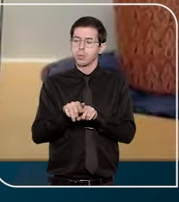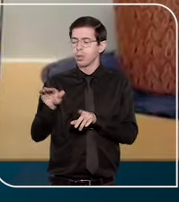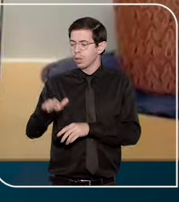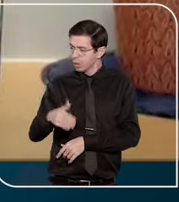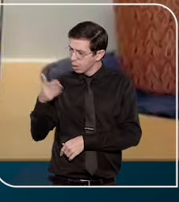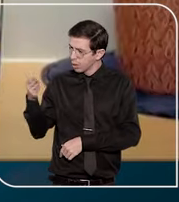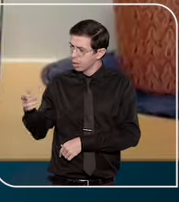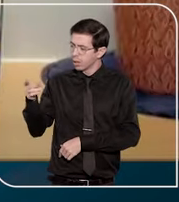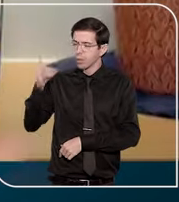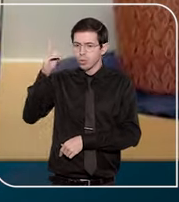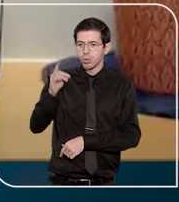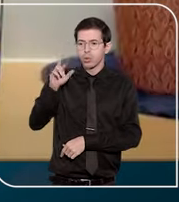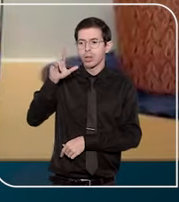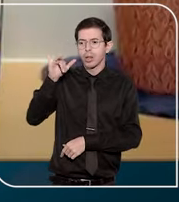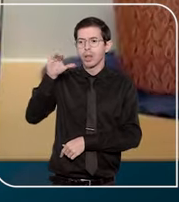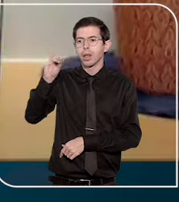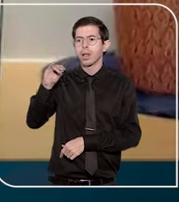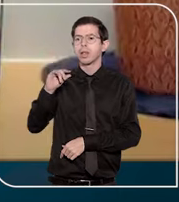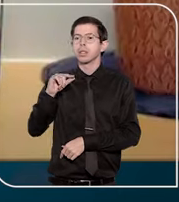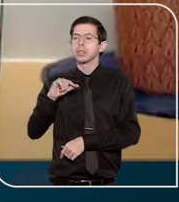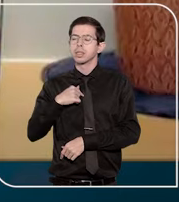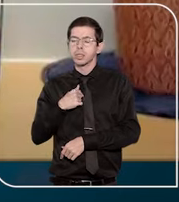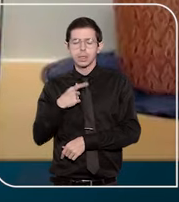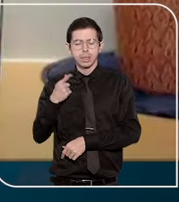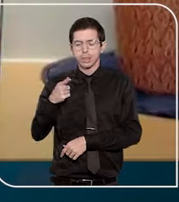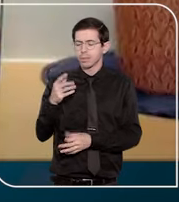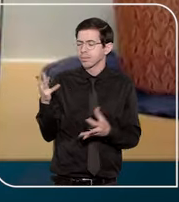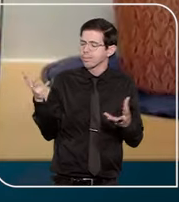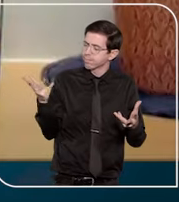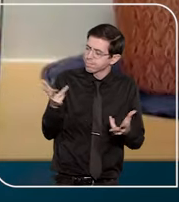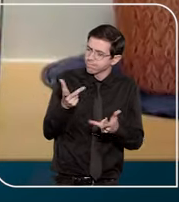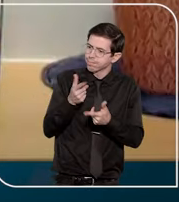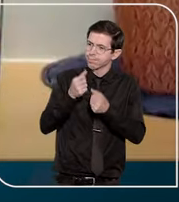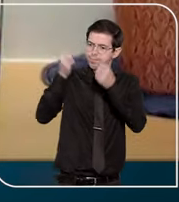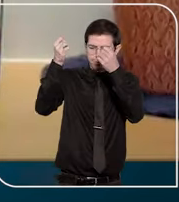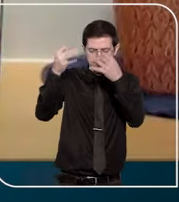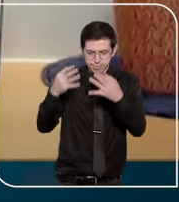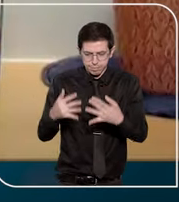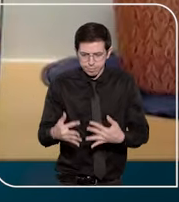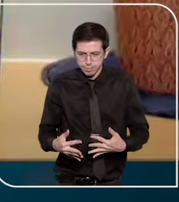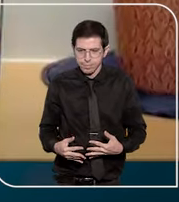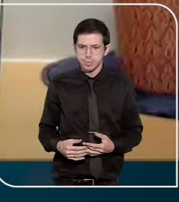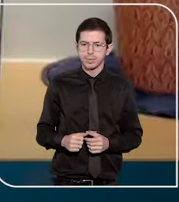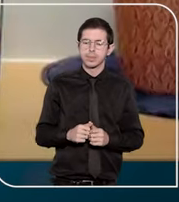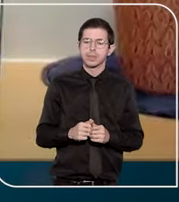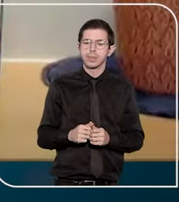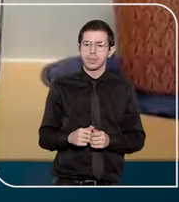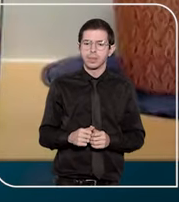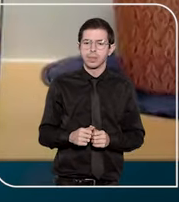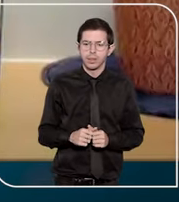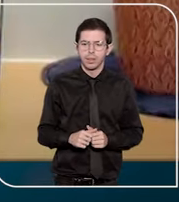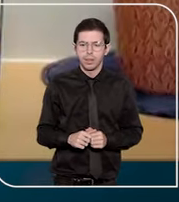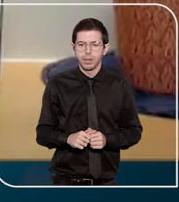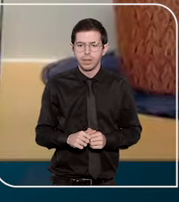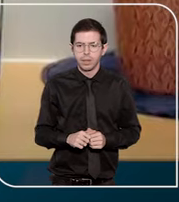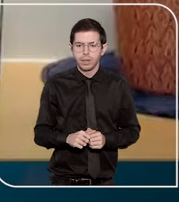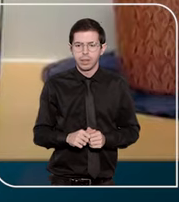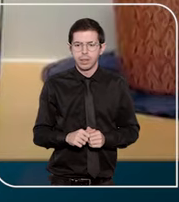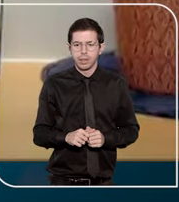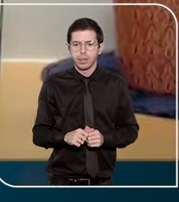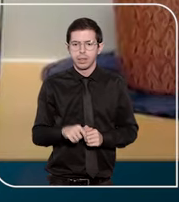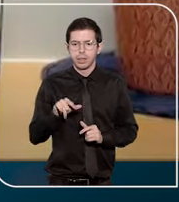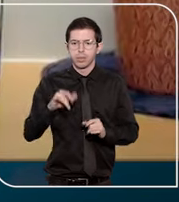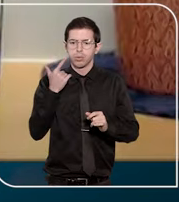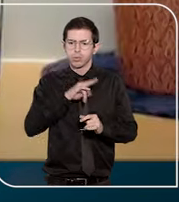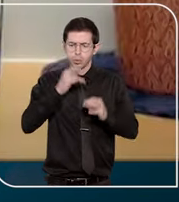que realmente um show à parte, uma didática muito boa para explicar um pouco aí do que